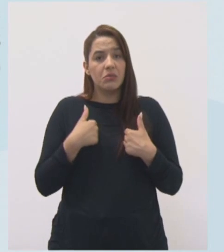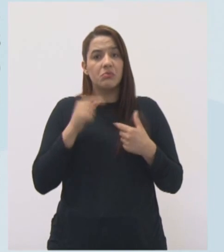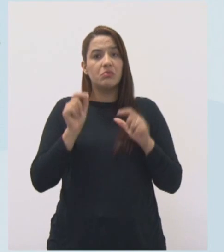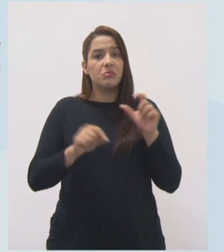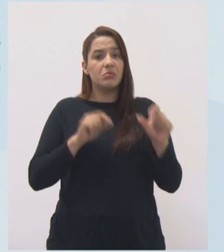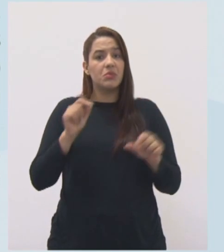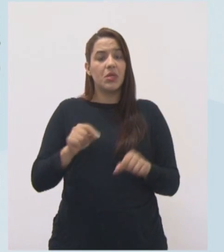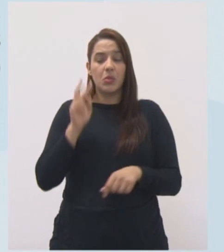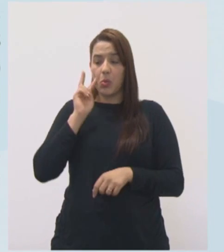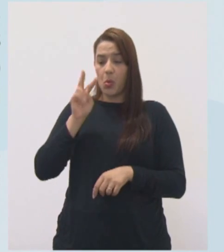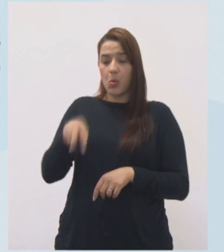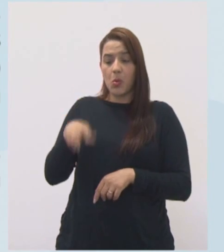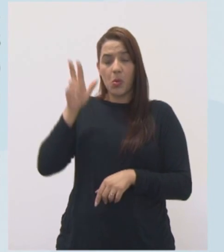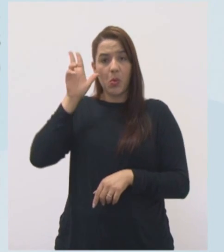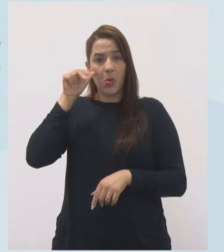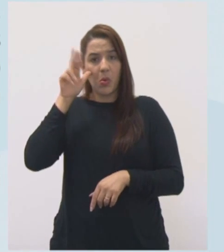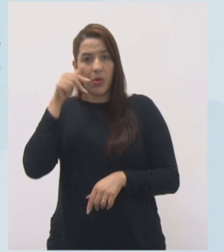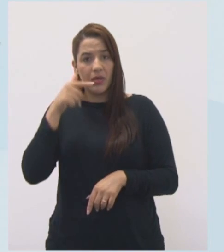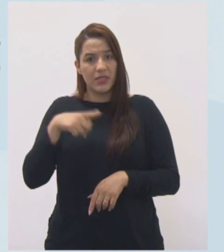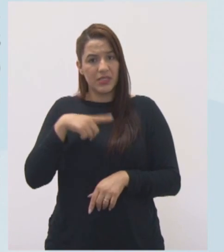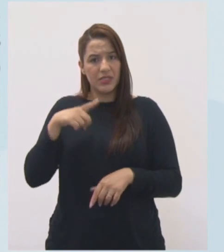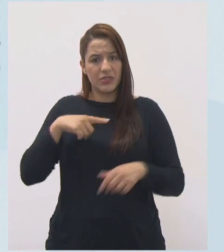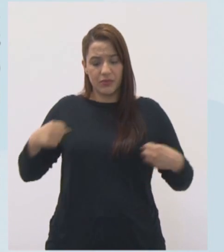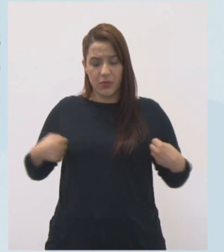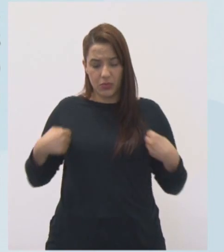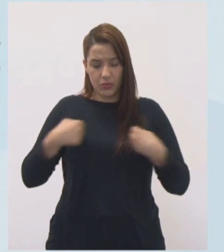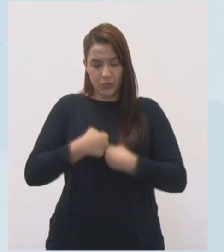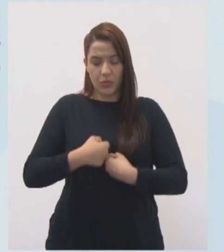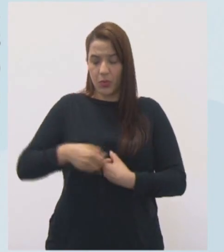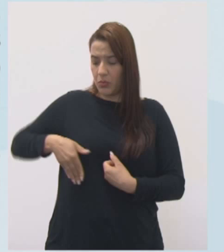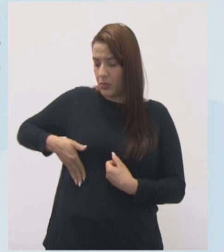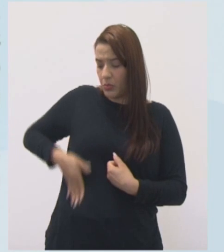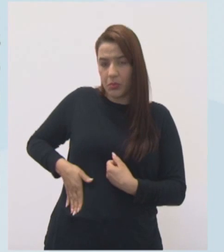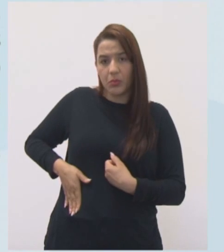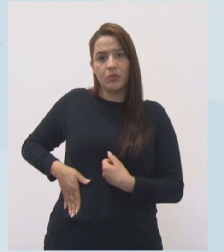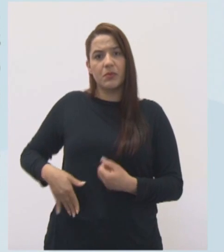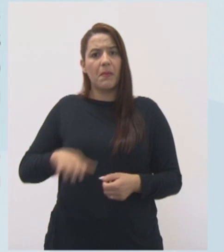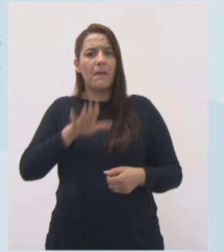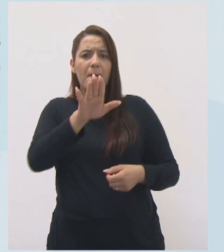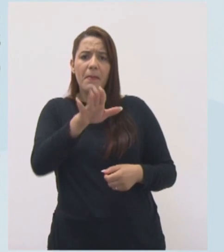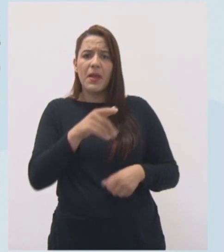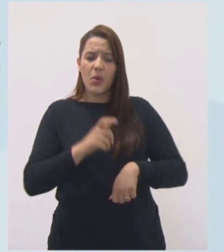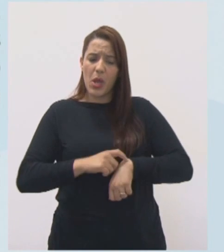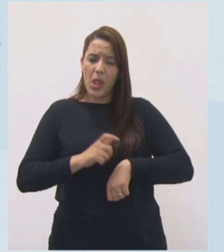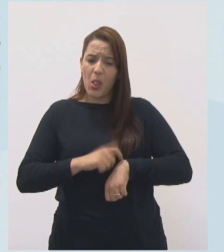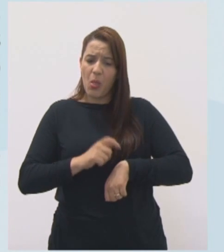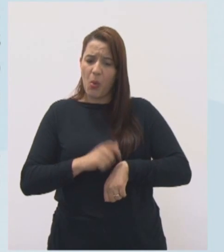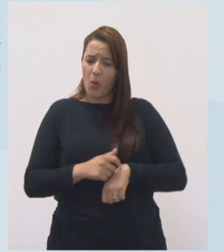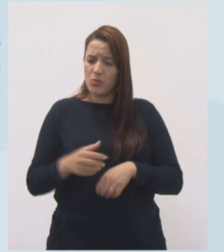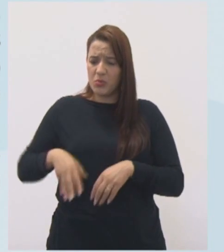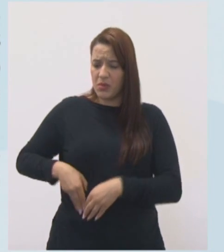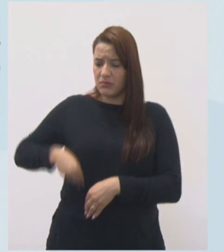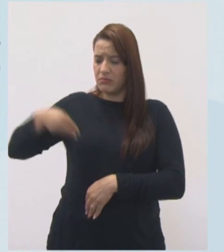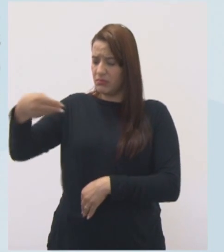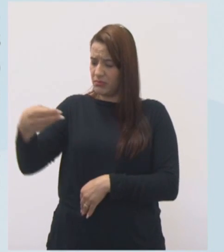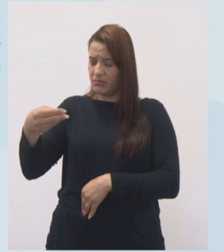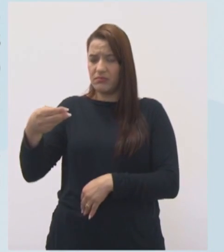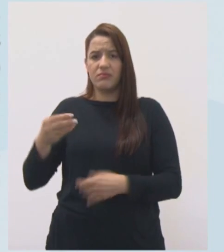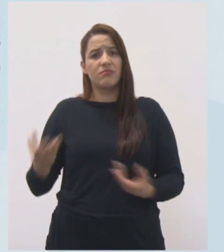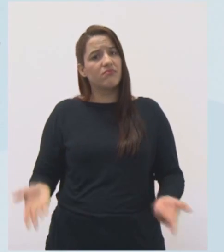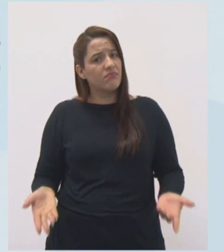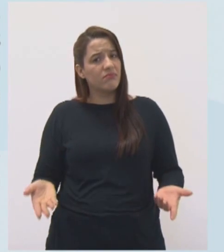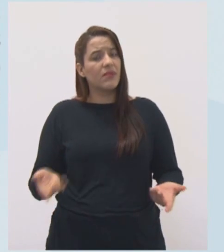tinha visto um coelho que tivesse um colete com bolso, e muito menos um relógio para tirar do bolso.